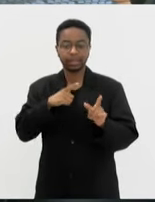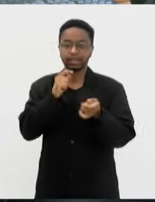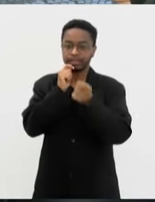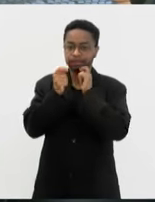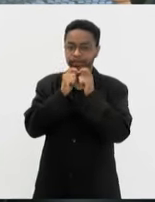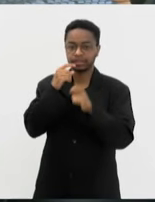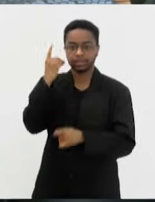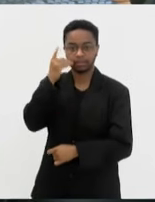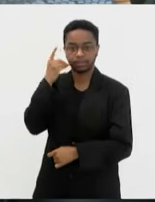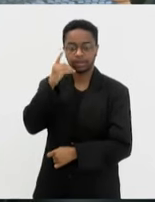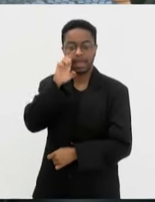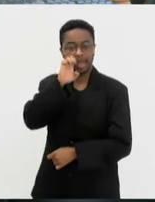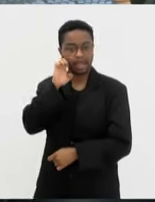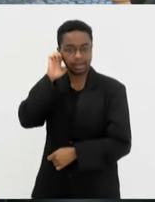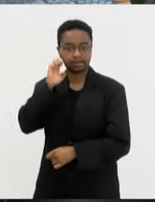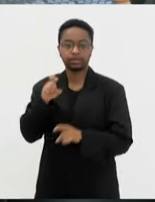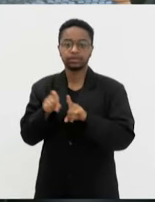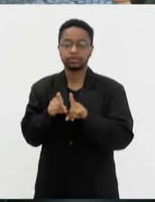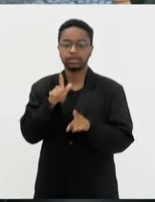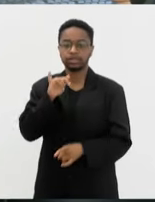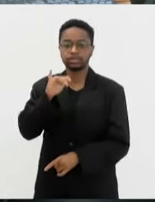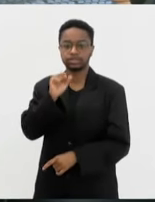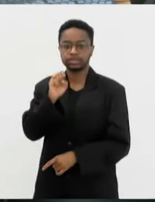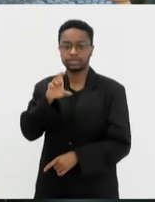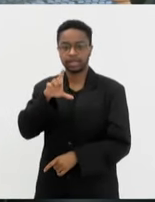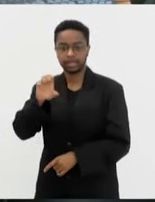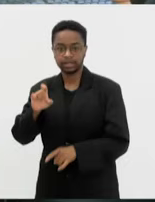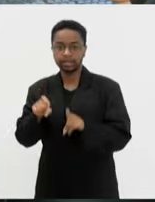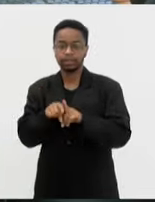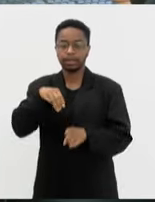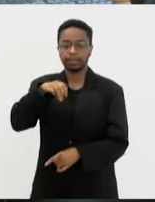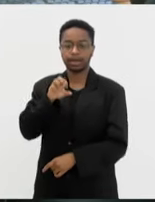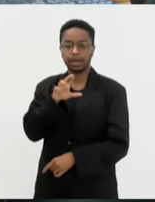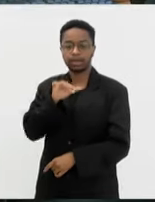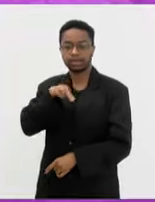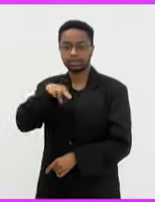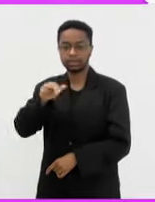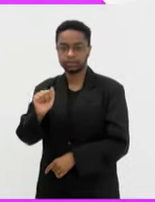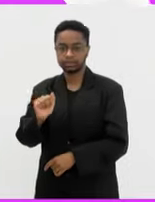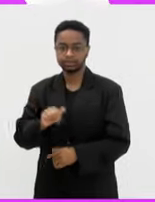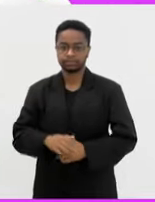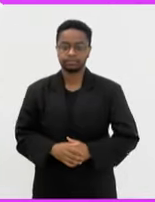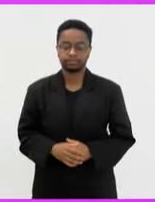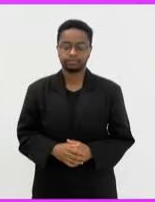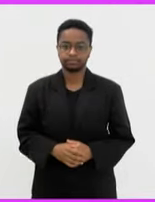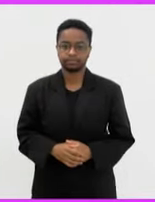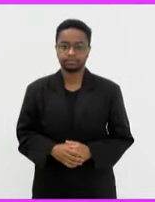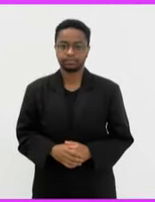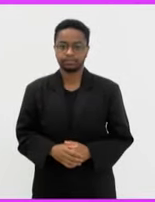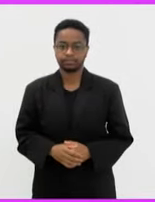as deputadas Élica Takimoto, Gisele Monteiro e Marina do MST.